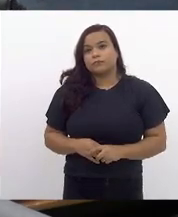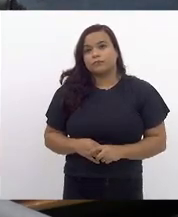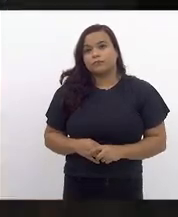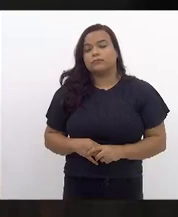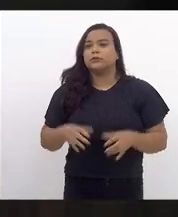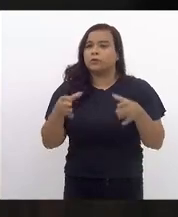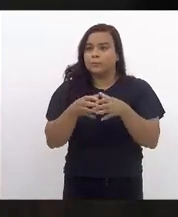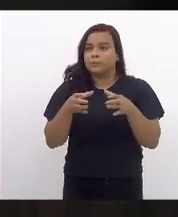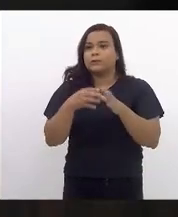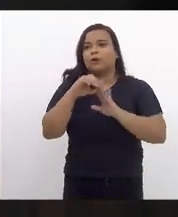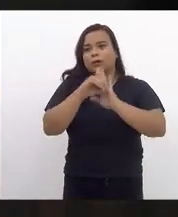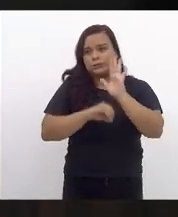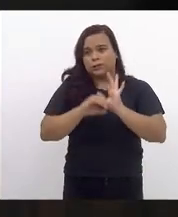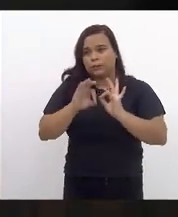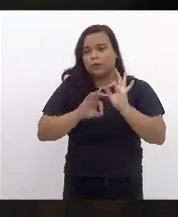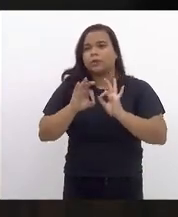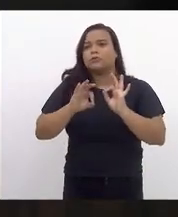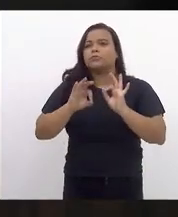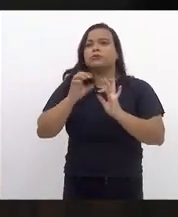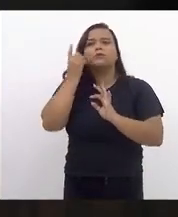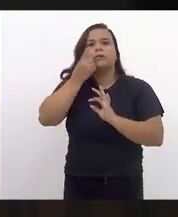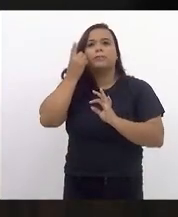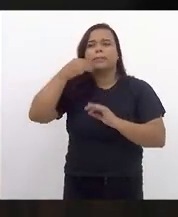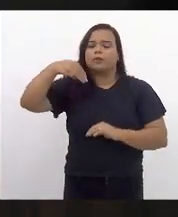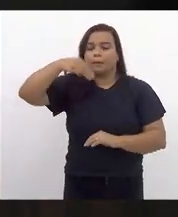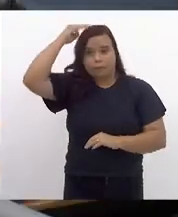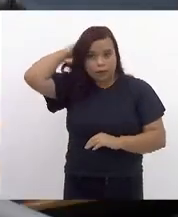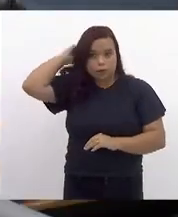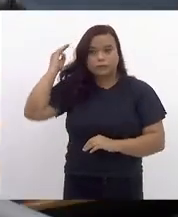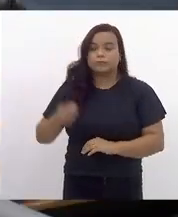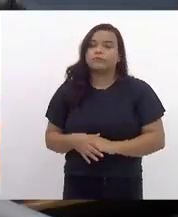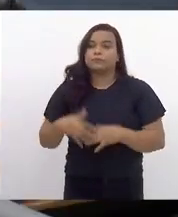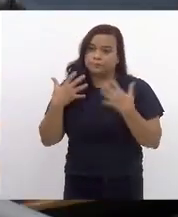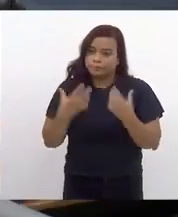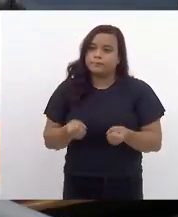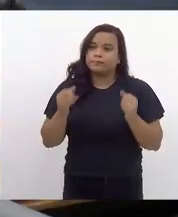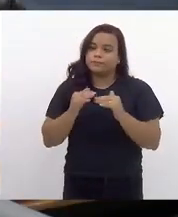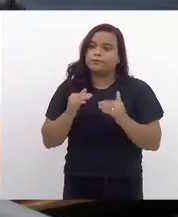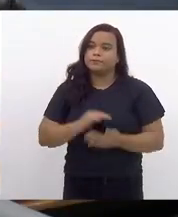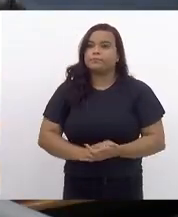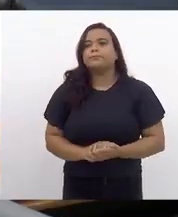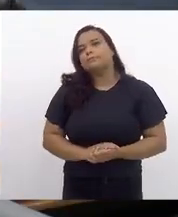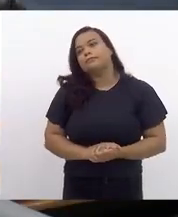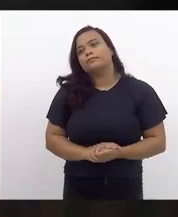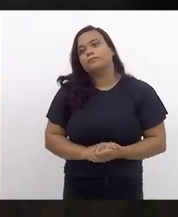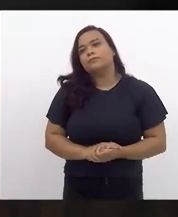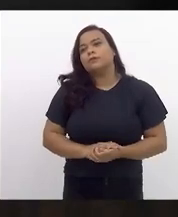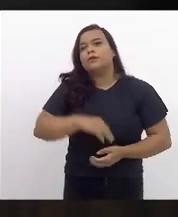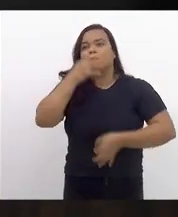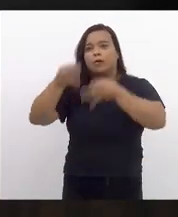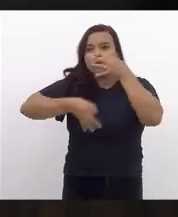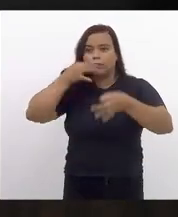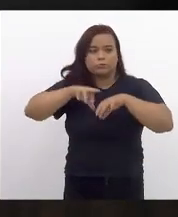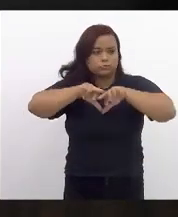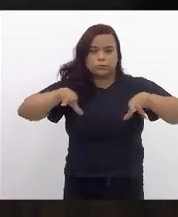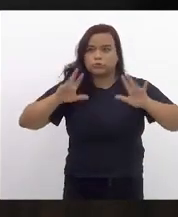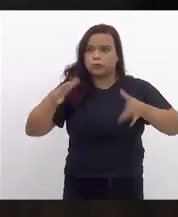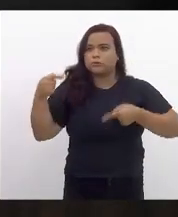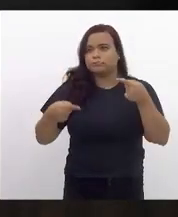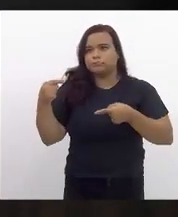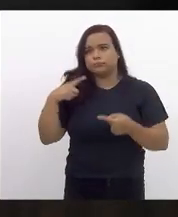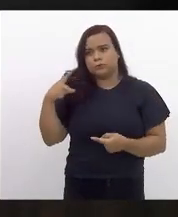Pela Comissão de Orçamento, deputado Márcio Pacheco. Favorável. Os pareceres emitidos em